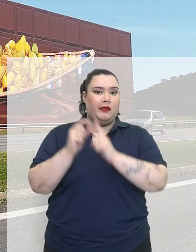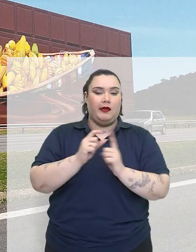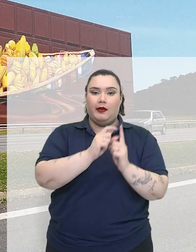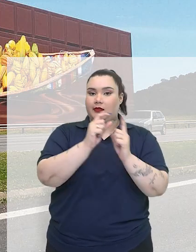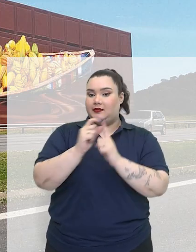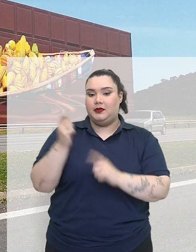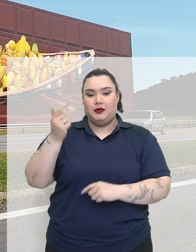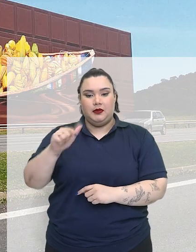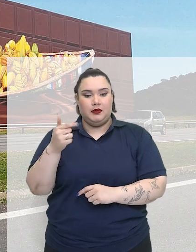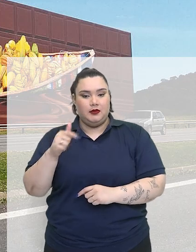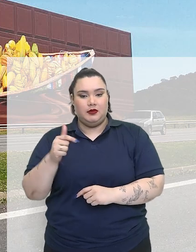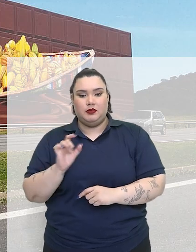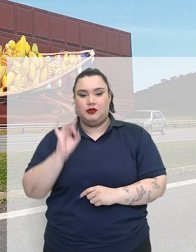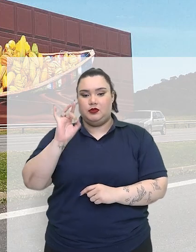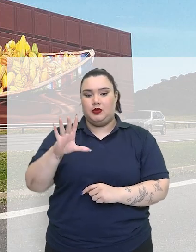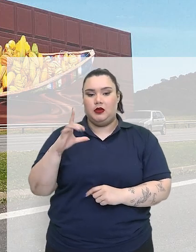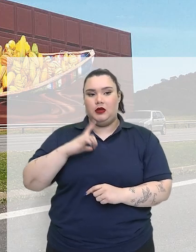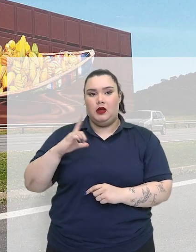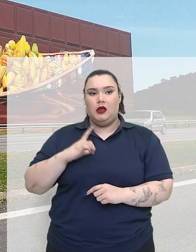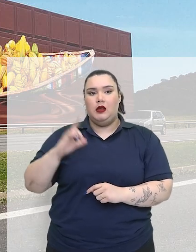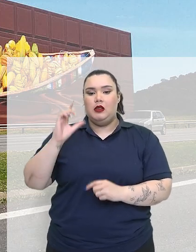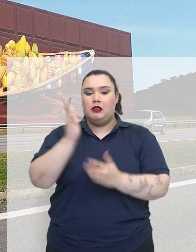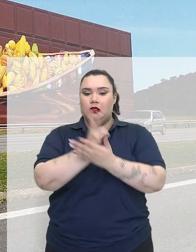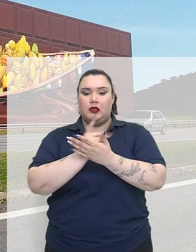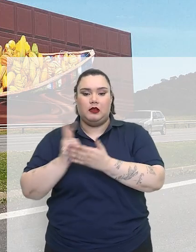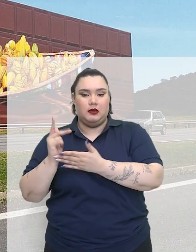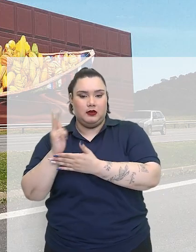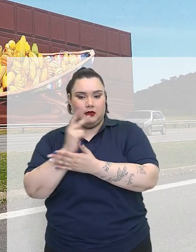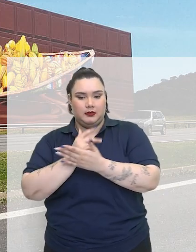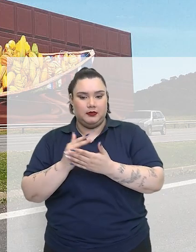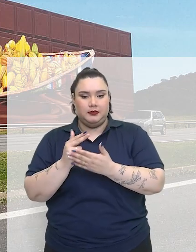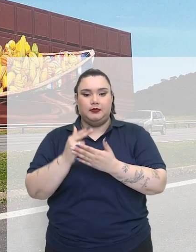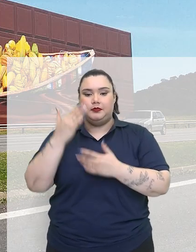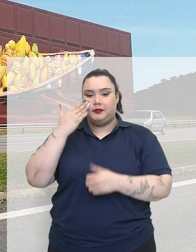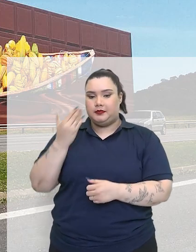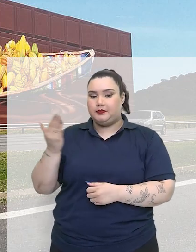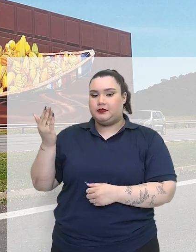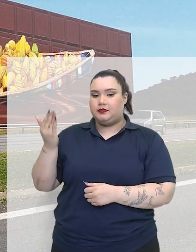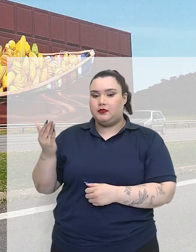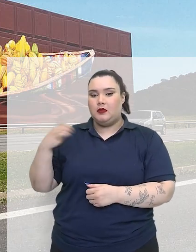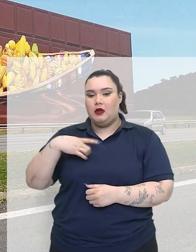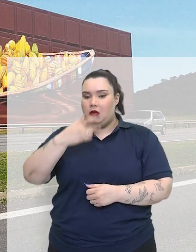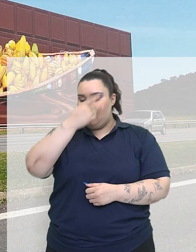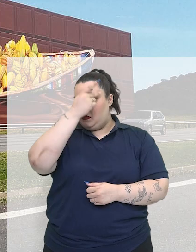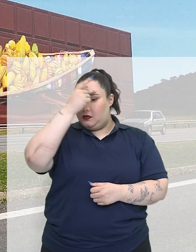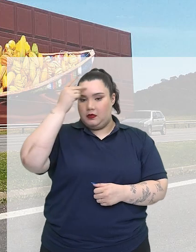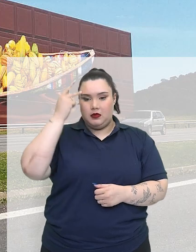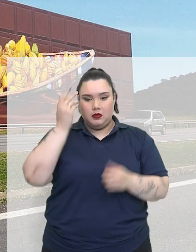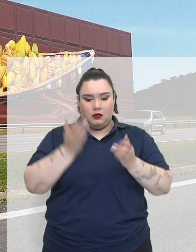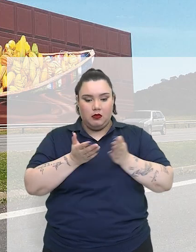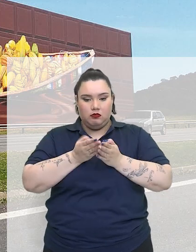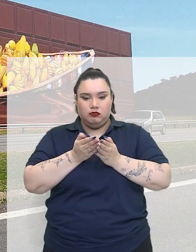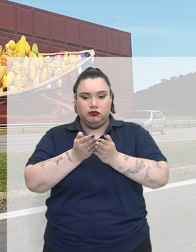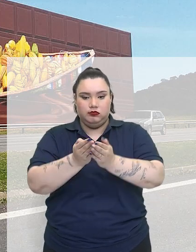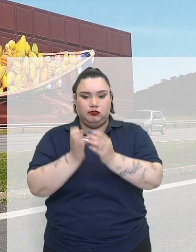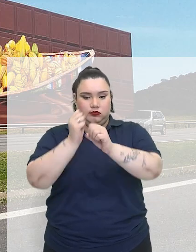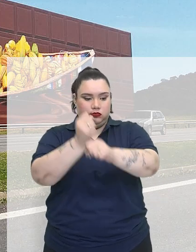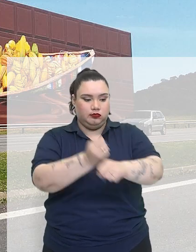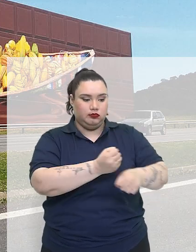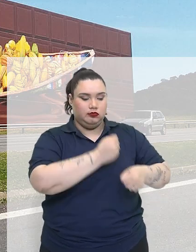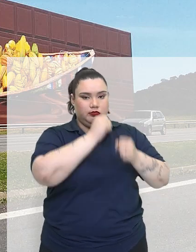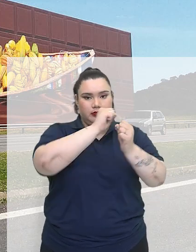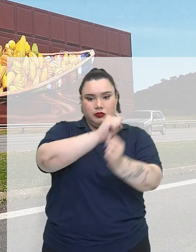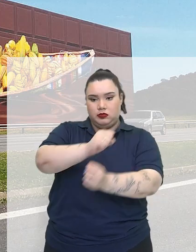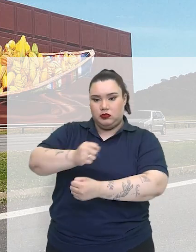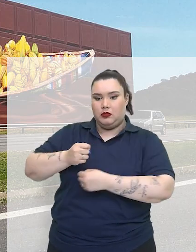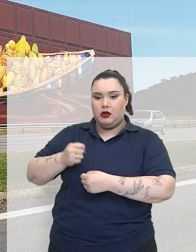palavras. Existe apenas um desenho, como vocês estão observando aí, né? Temos uma pessoa em uma canoa, né,